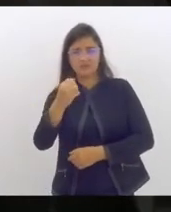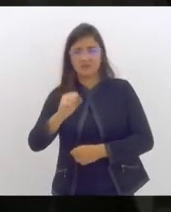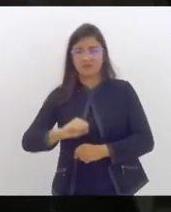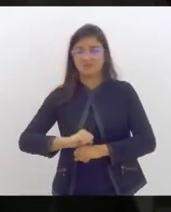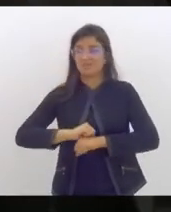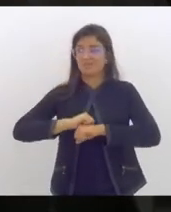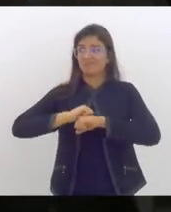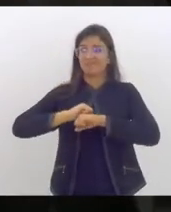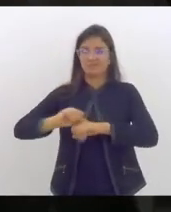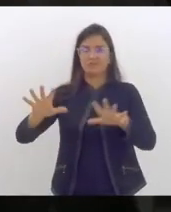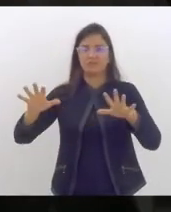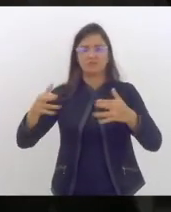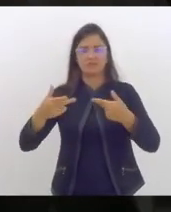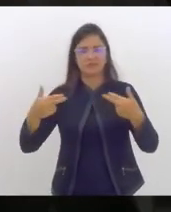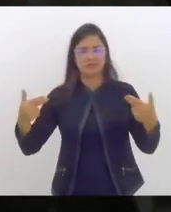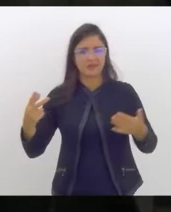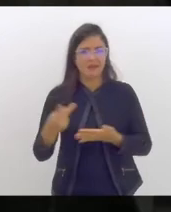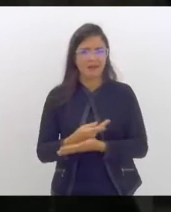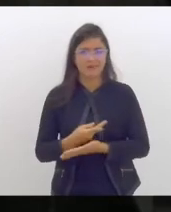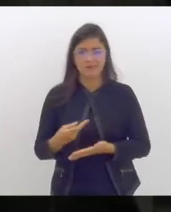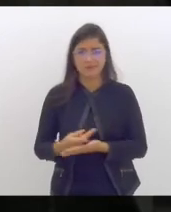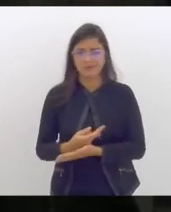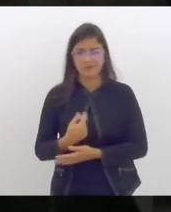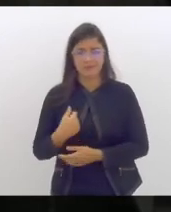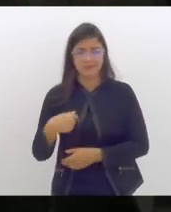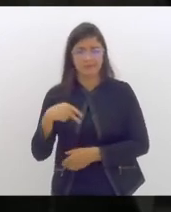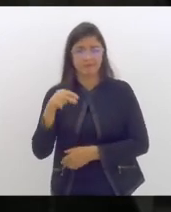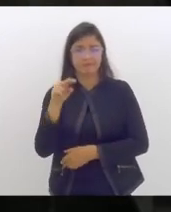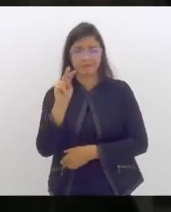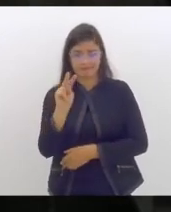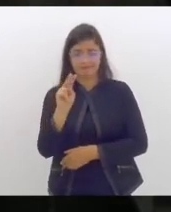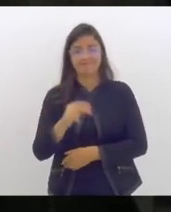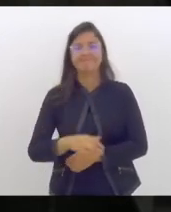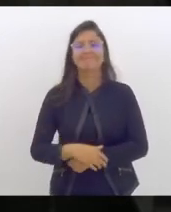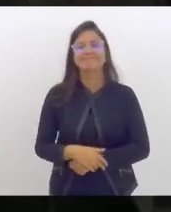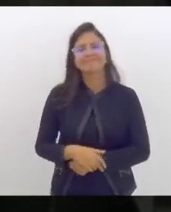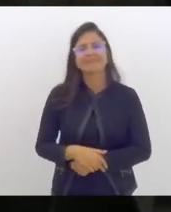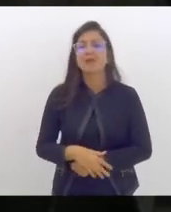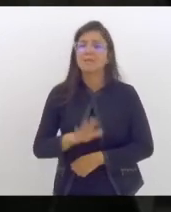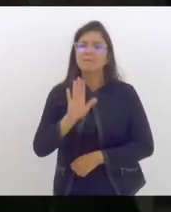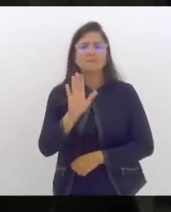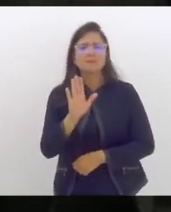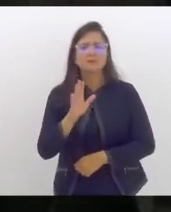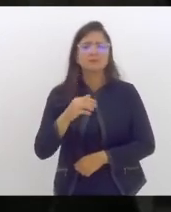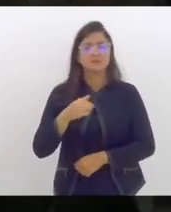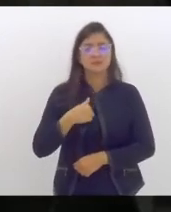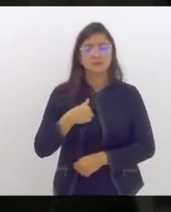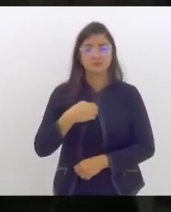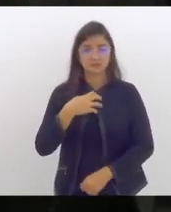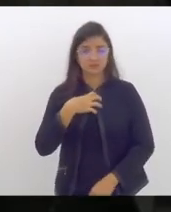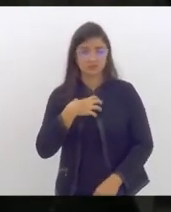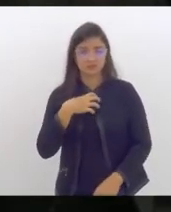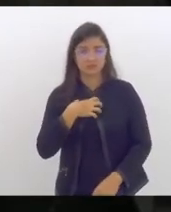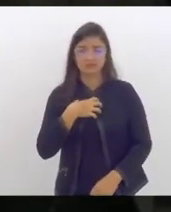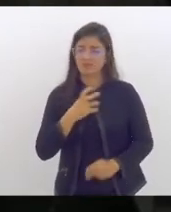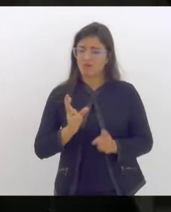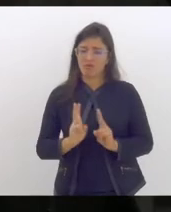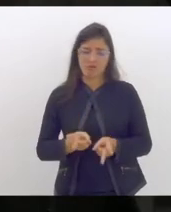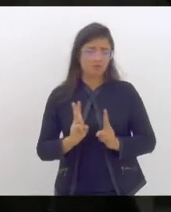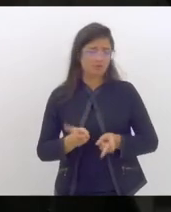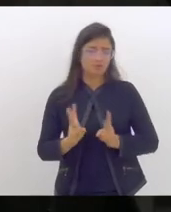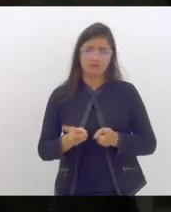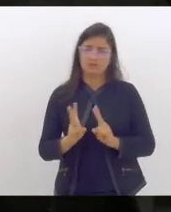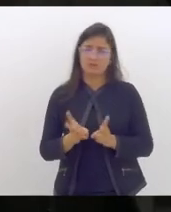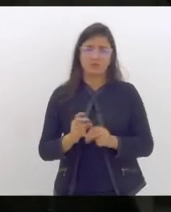Dito isso, senhora presidente, eu continuarei agindo como sempre fiz,